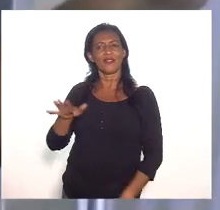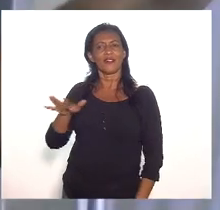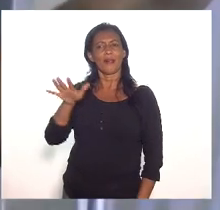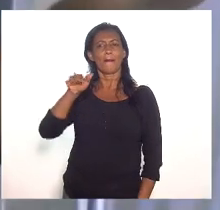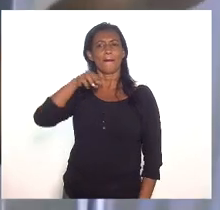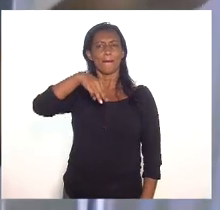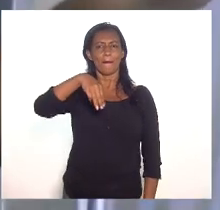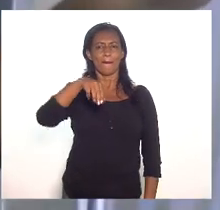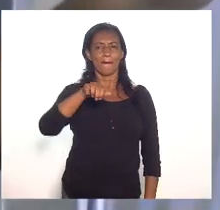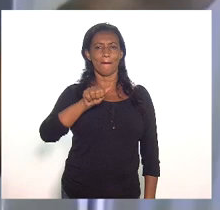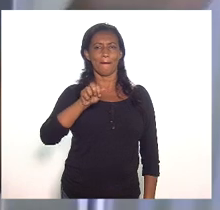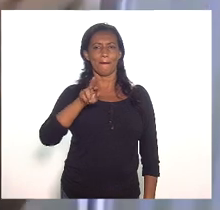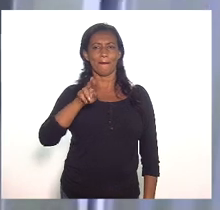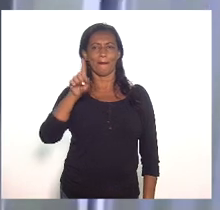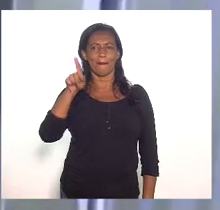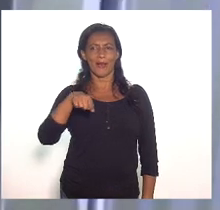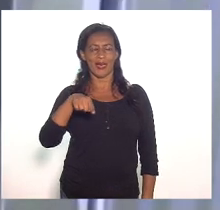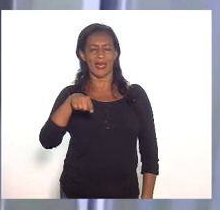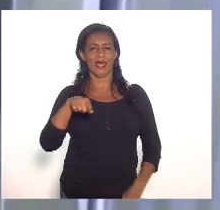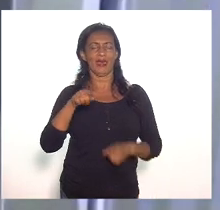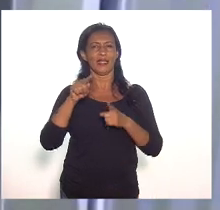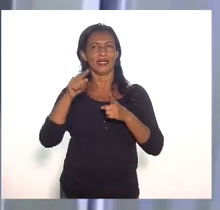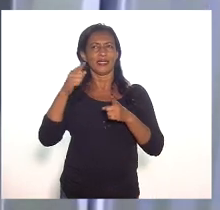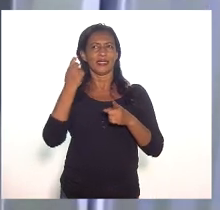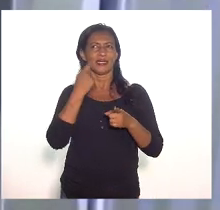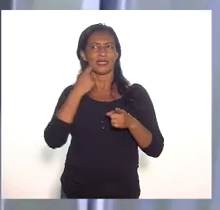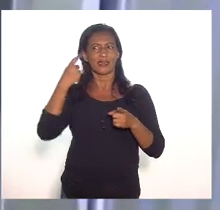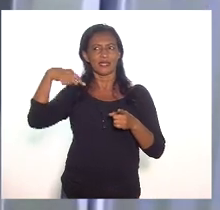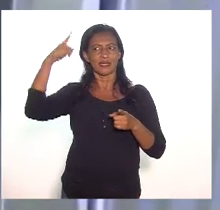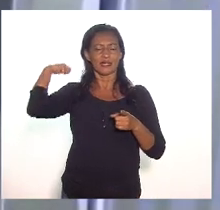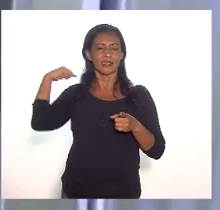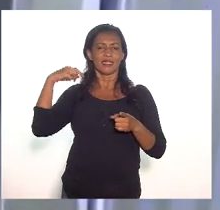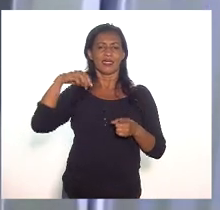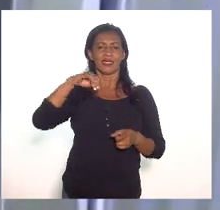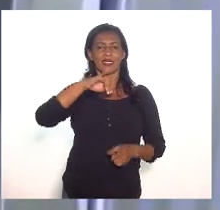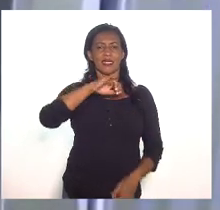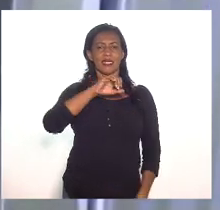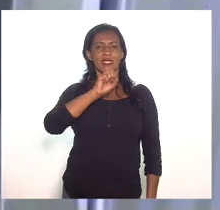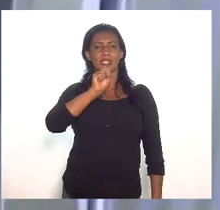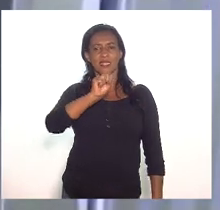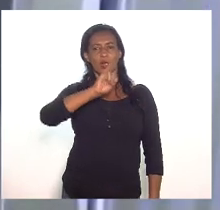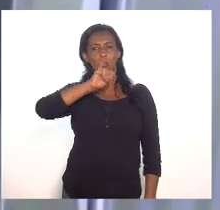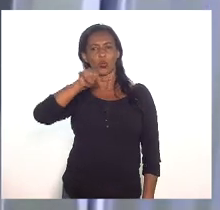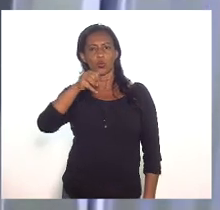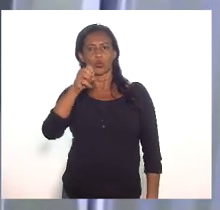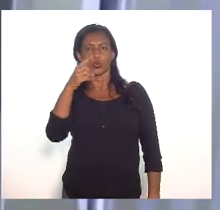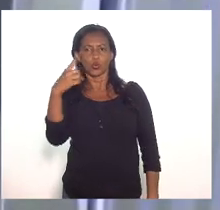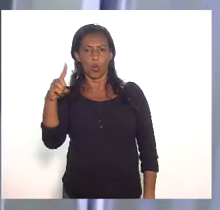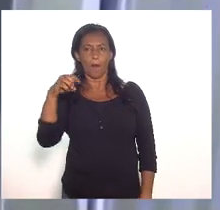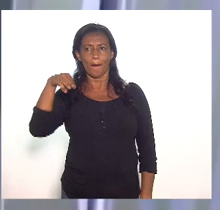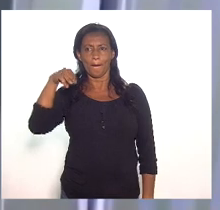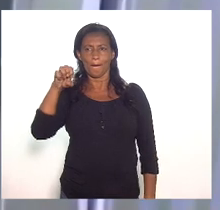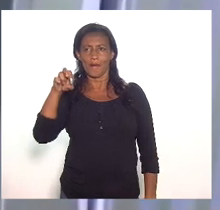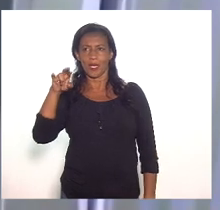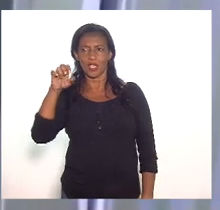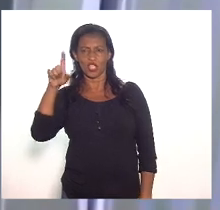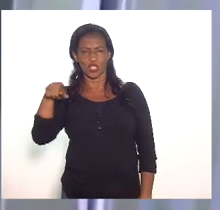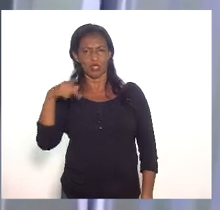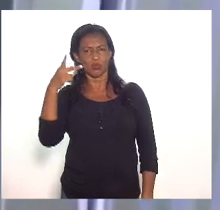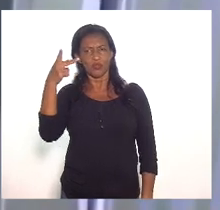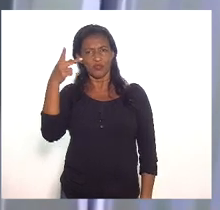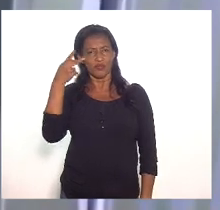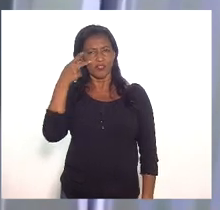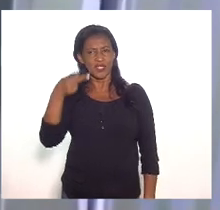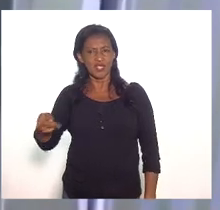sexta-feira passada, em São João de Miriti, no Parque Analândia. Pois bem, por que cito essas duas visitas